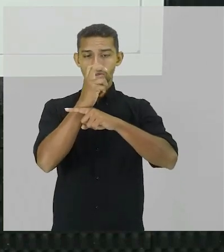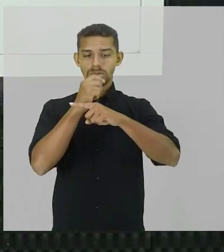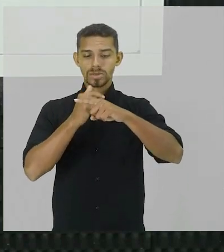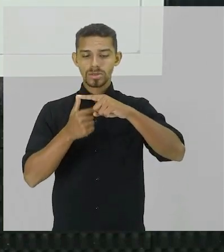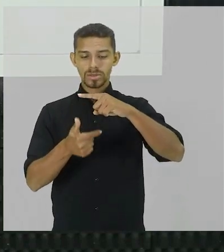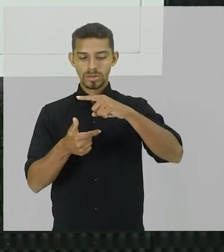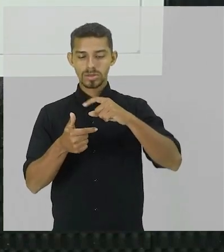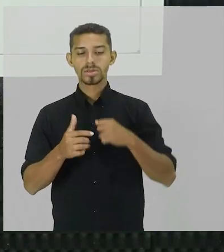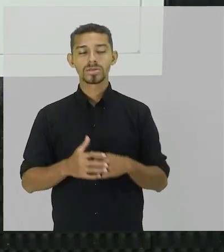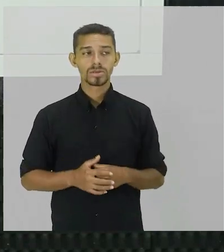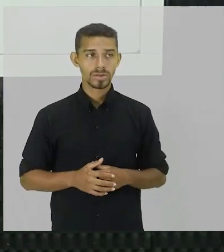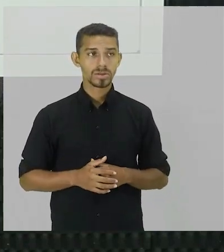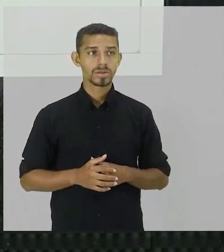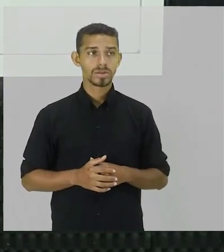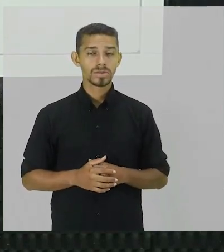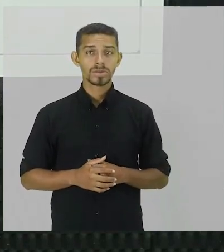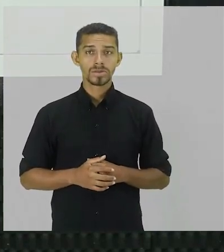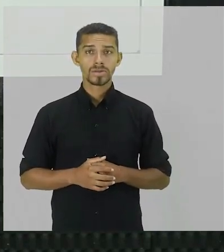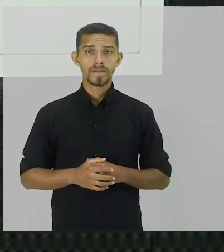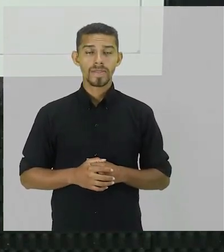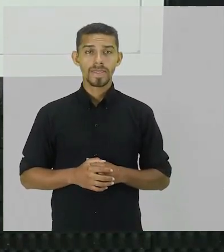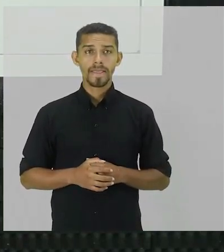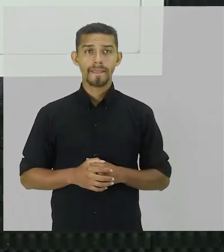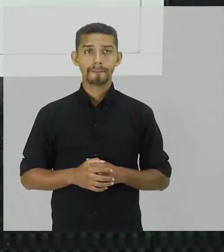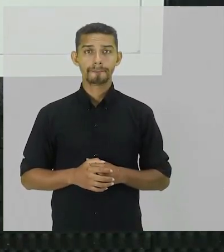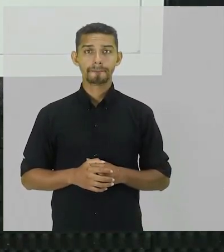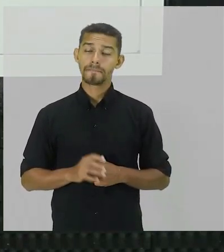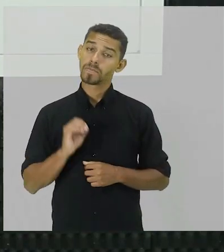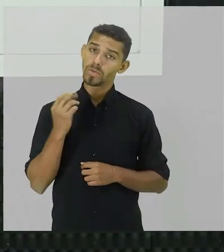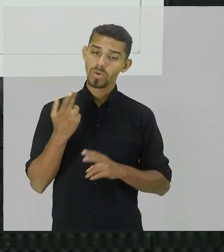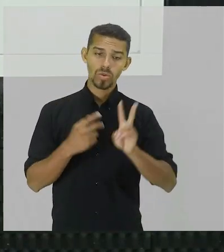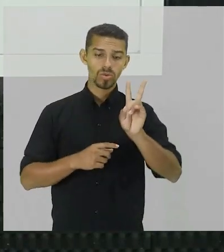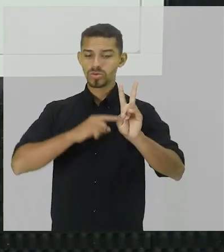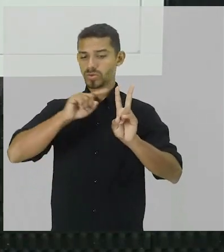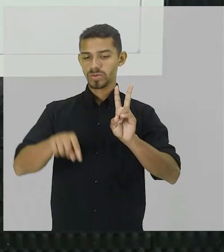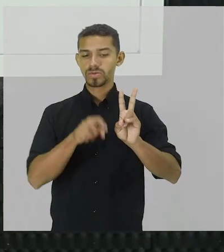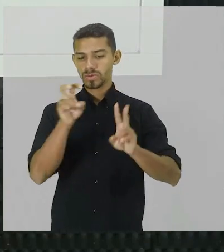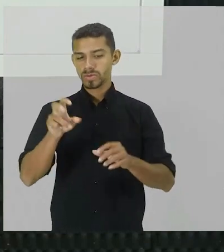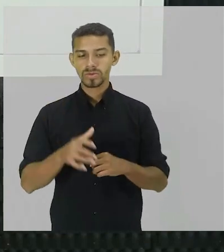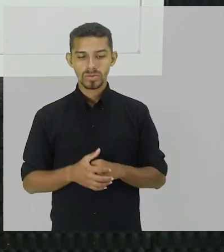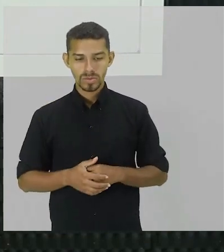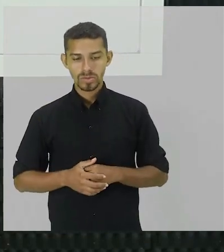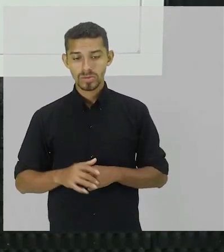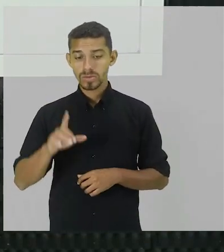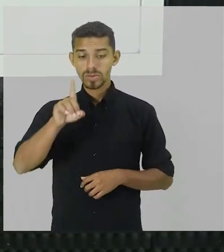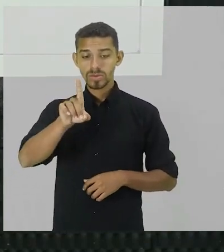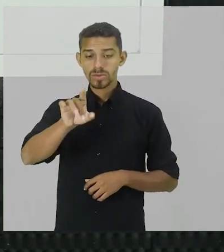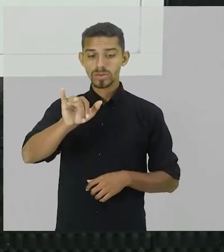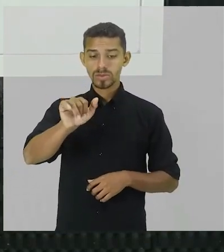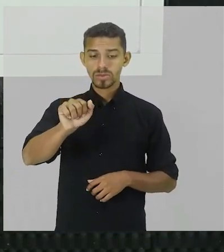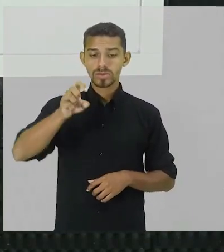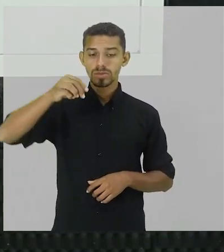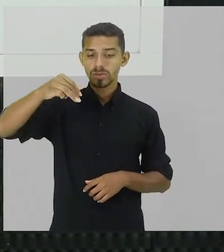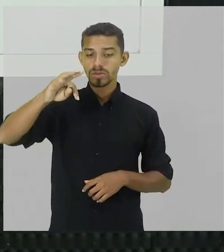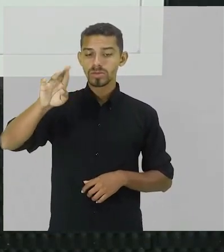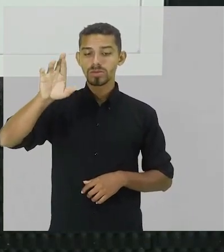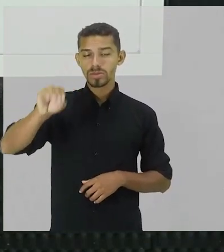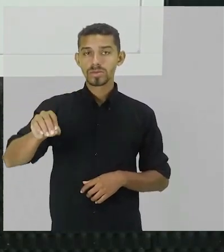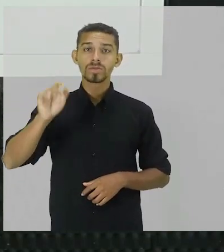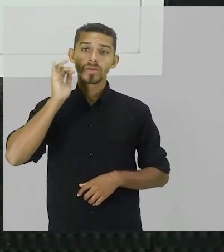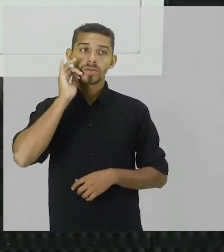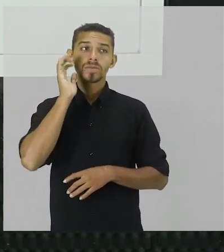2,5. Certo? Então, presta, todas as vezes que fala diâmetro, você já divide por 2. Porque a fórmula, geralmente, que